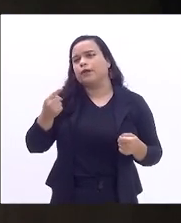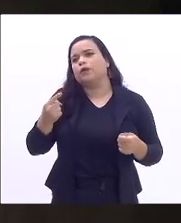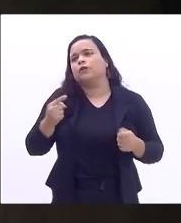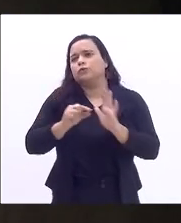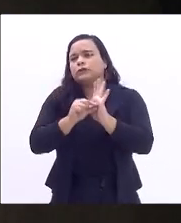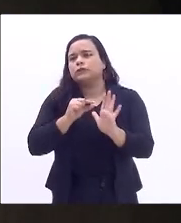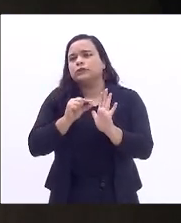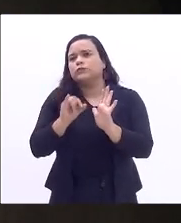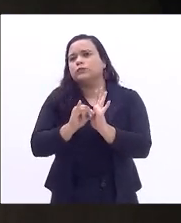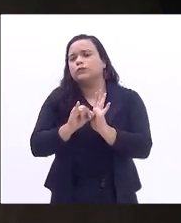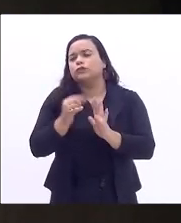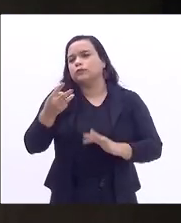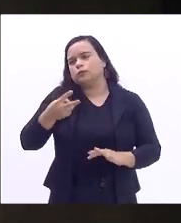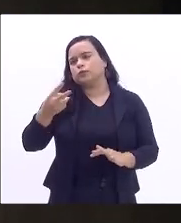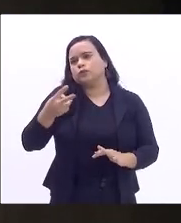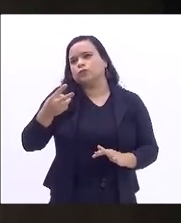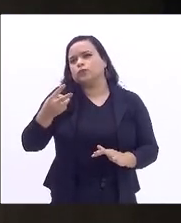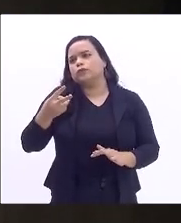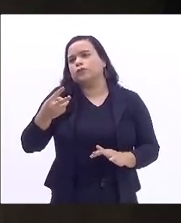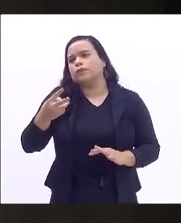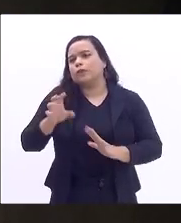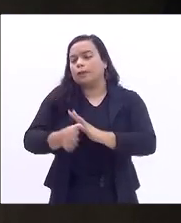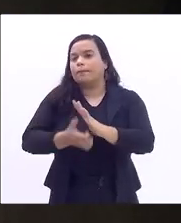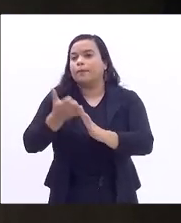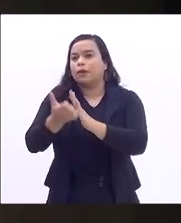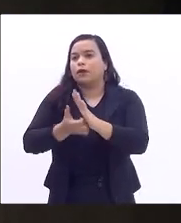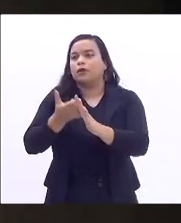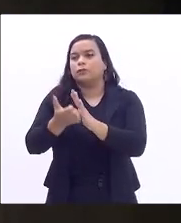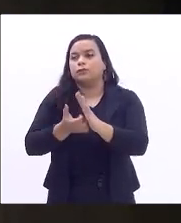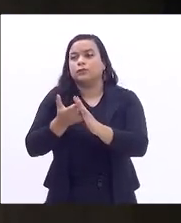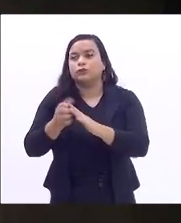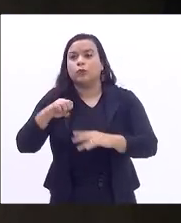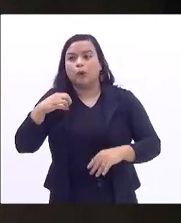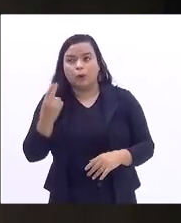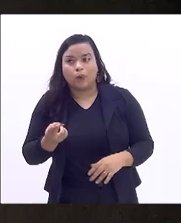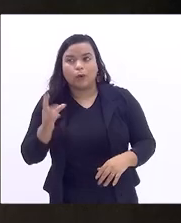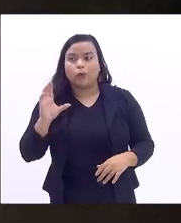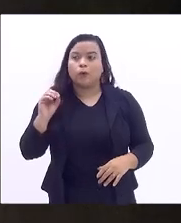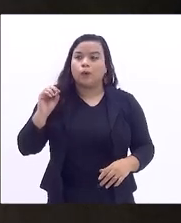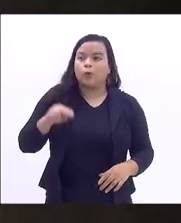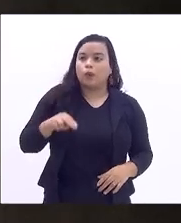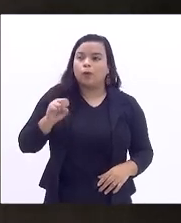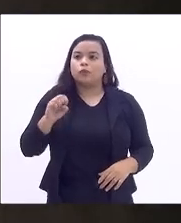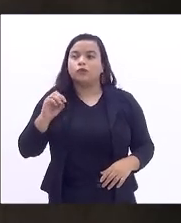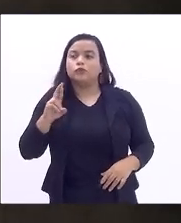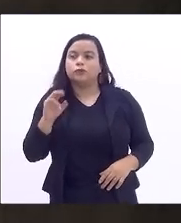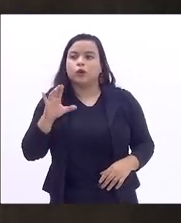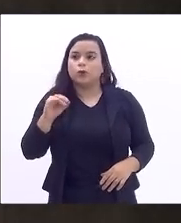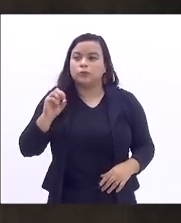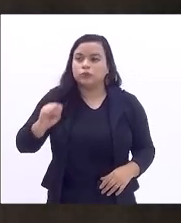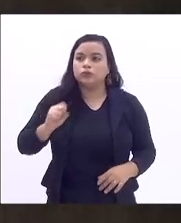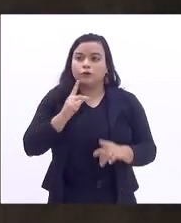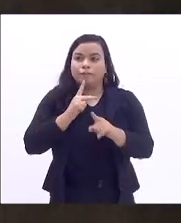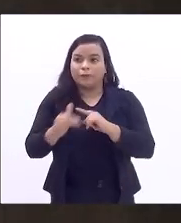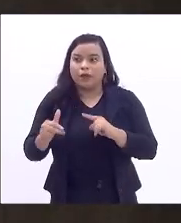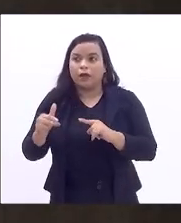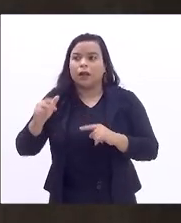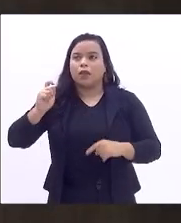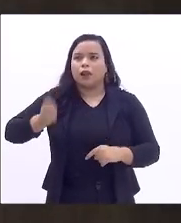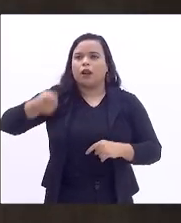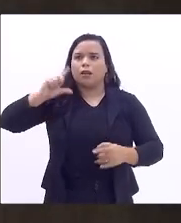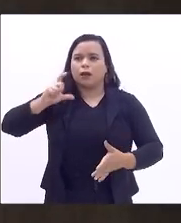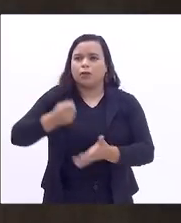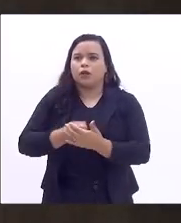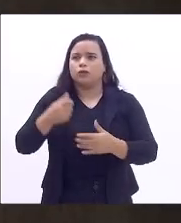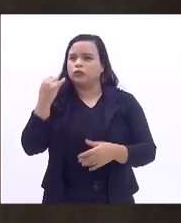incisos 2º as empresas Ou consórcios vencedores dos leilões de energia